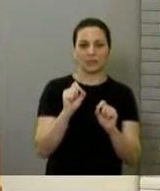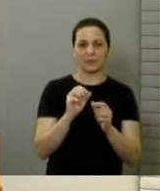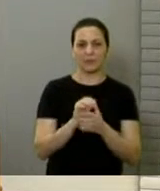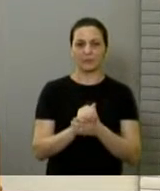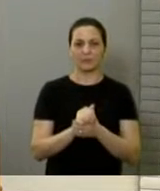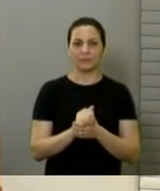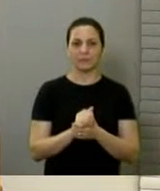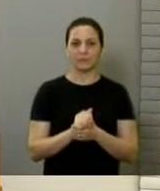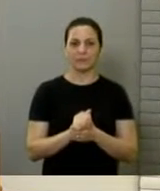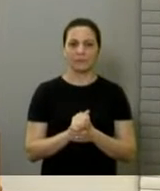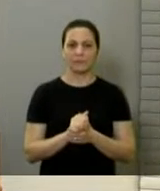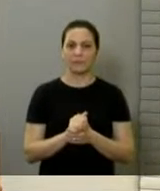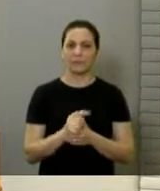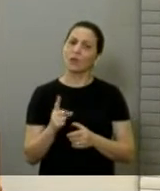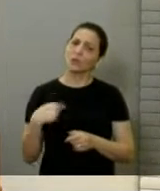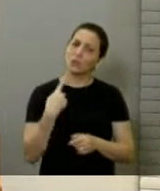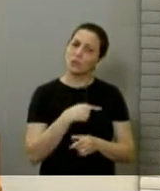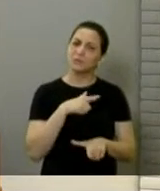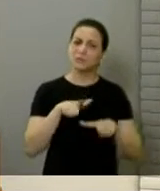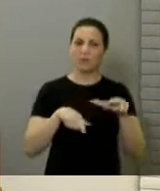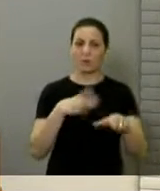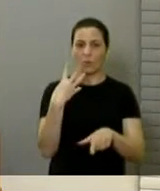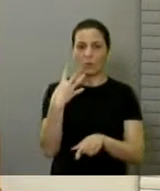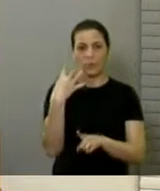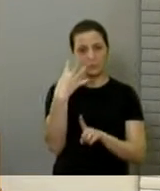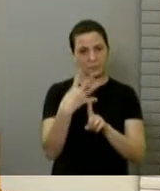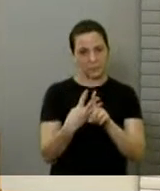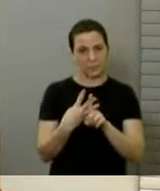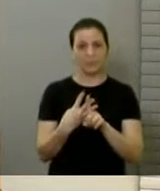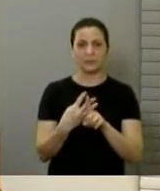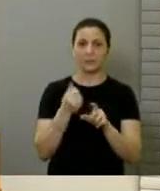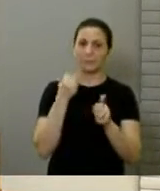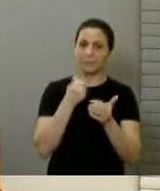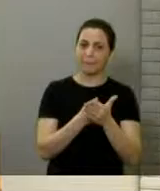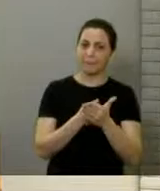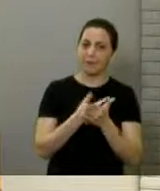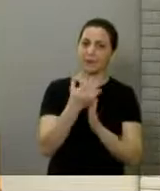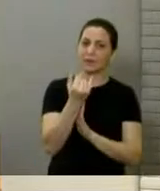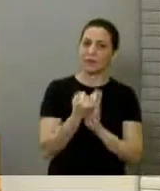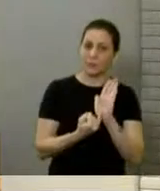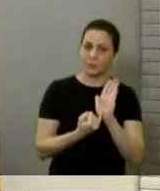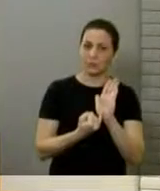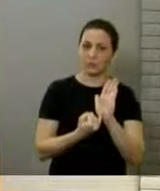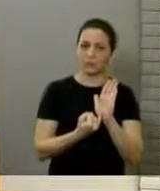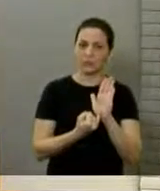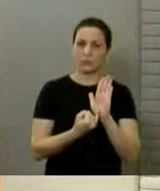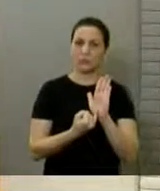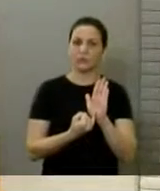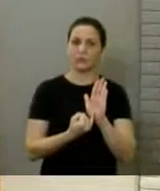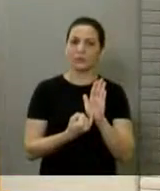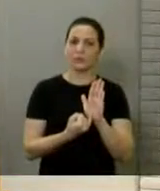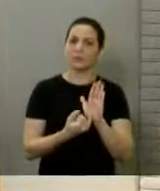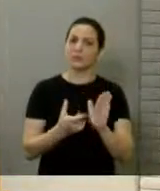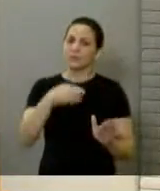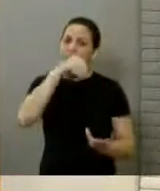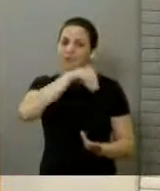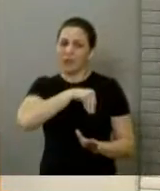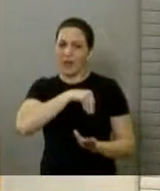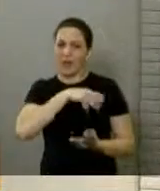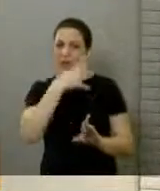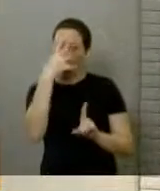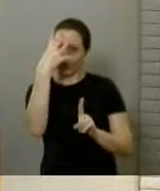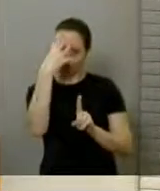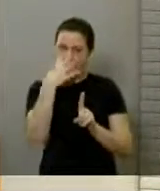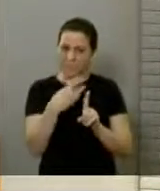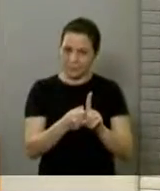vereador Jair Martinelli? Que a gente trabalhava 4 meses para pagar imposto. Então, de tudo aquilo que você ganha, 4 meses que você